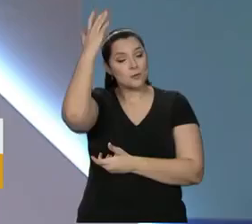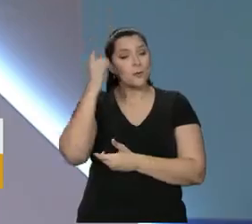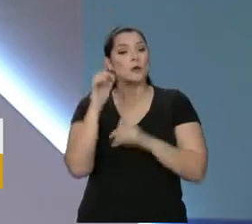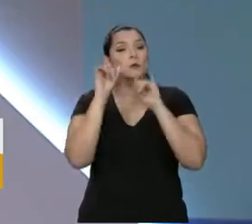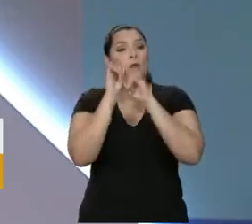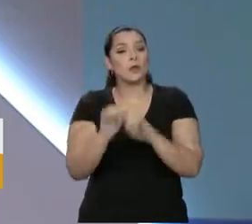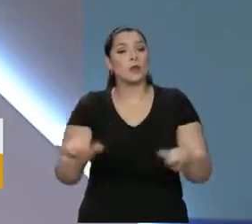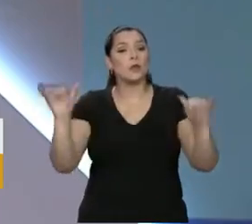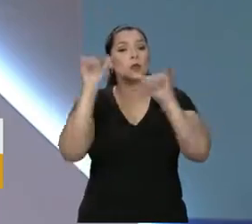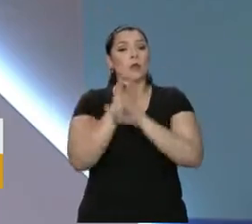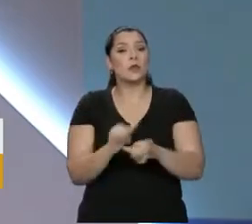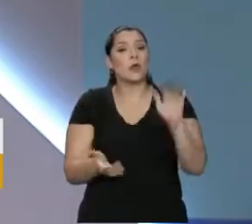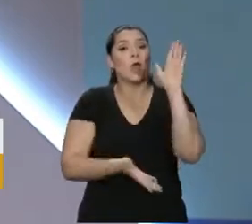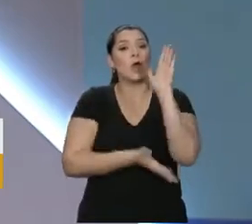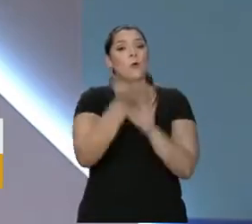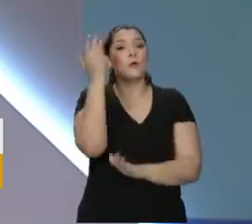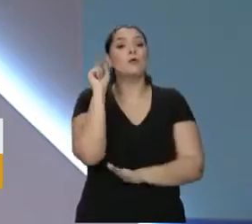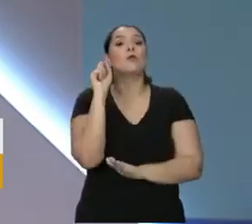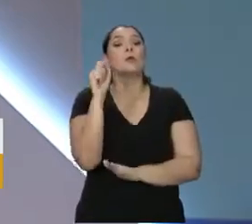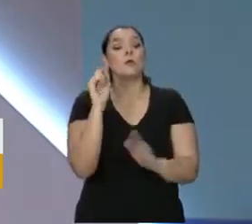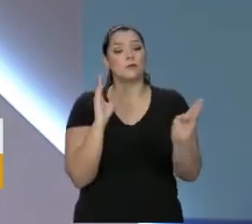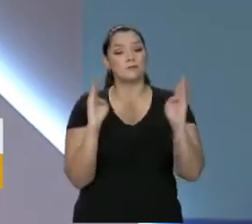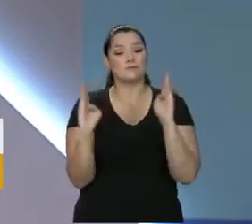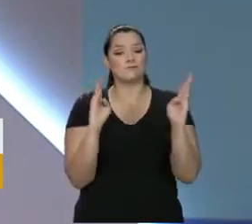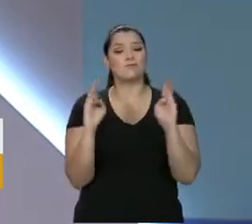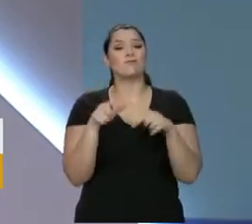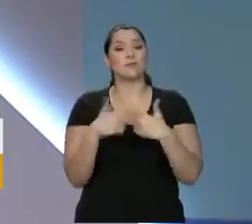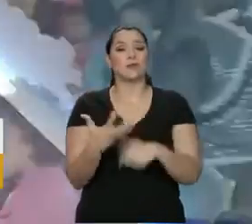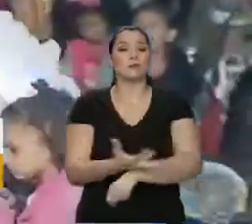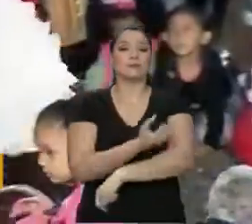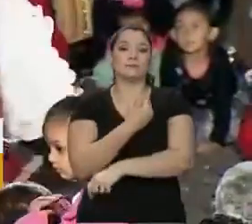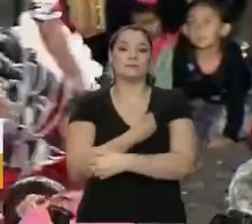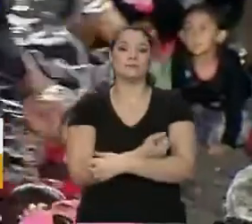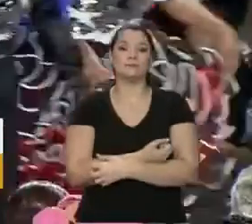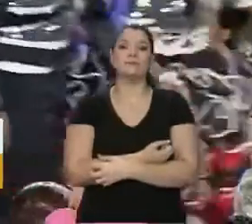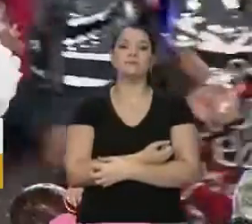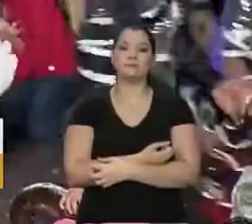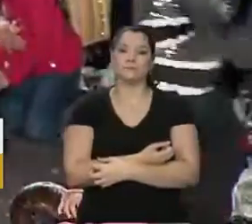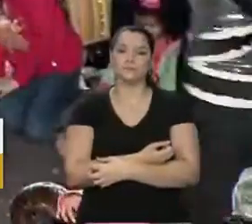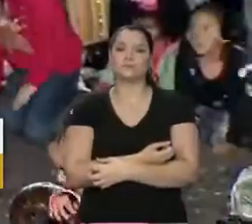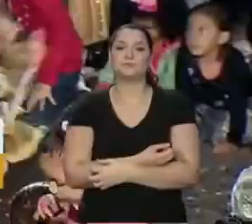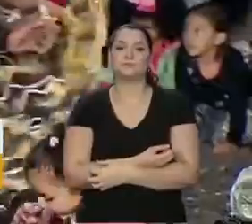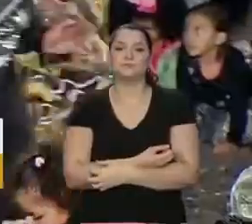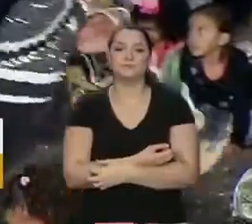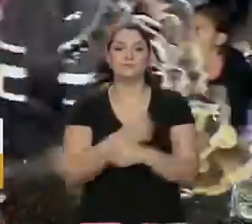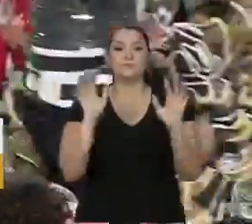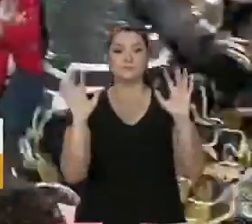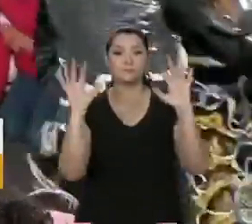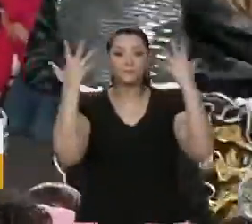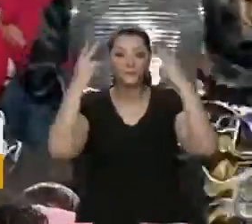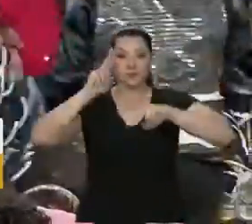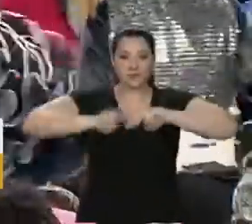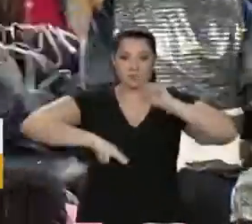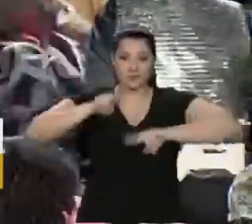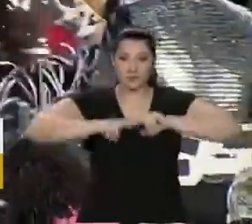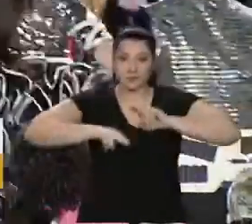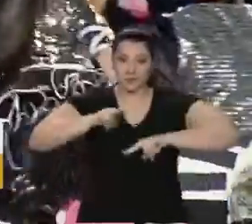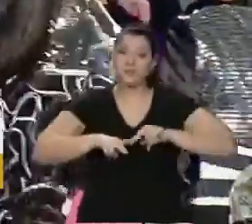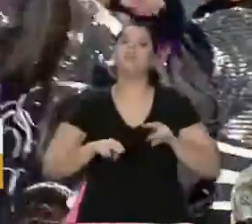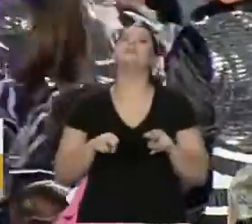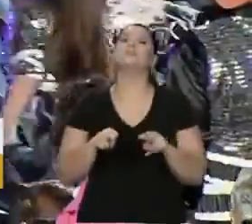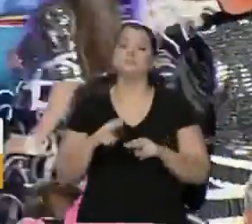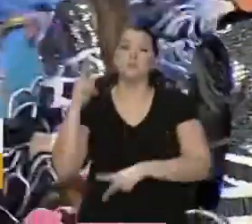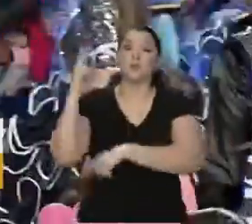Bombeiros tem aumento no chamados especialmente nesta época do ano e as festas juninas estão de